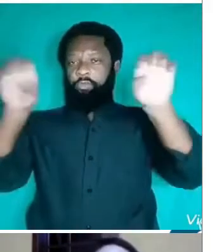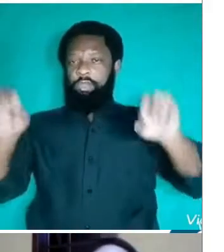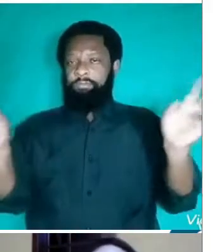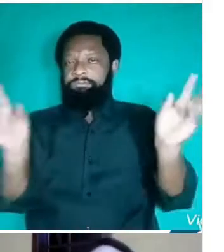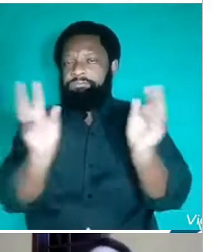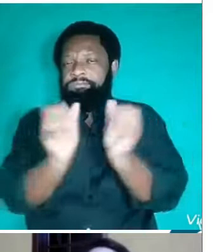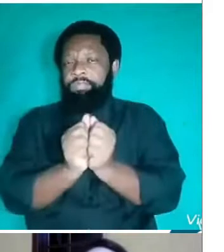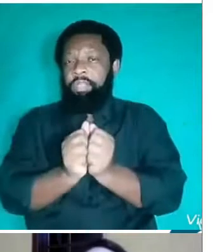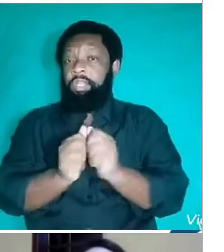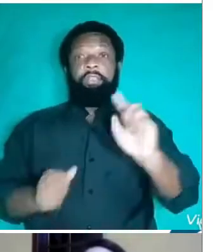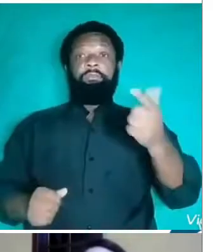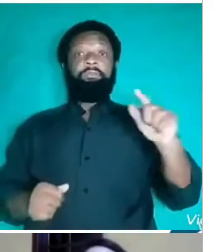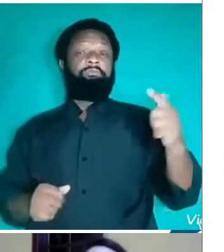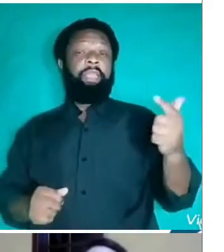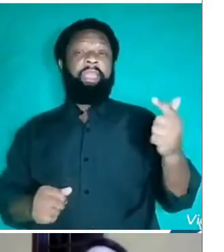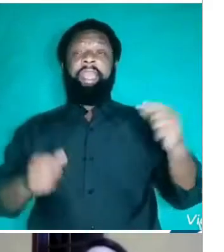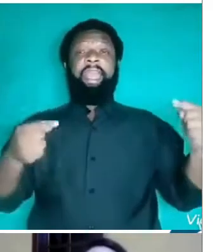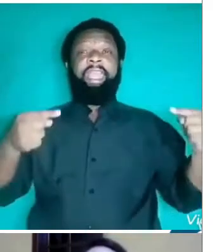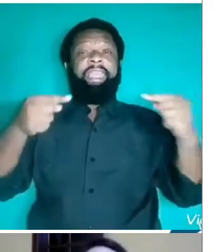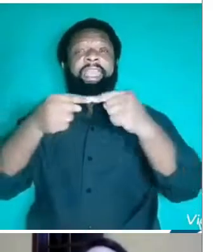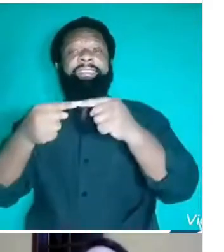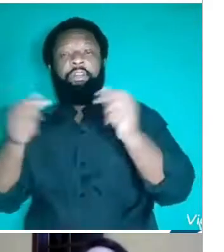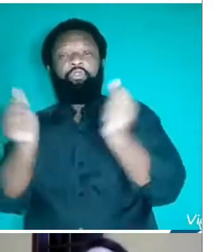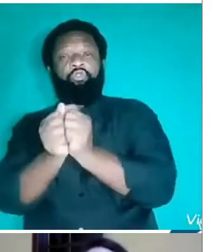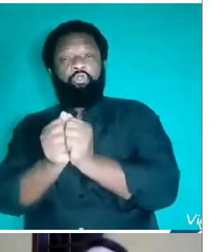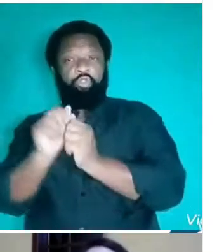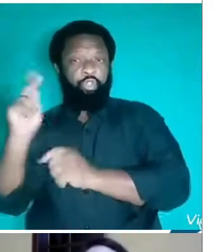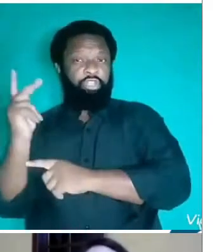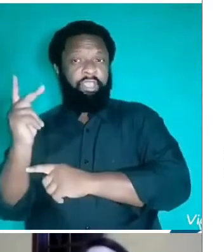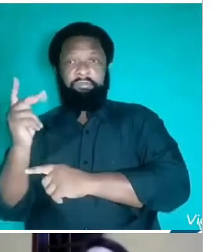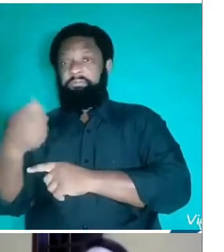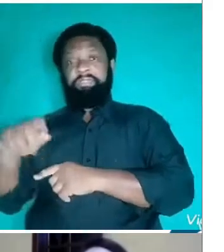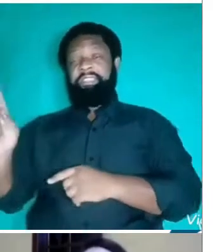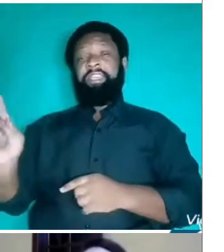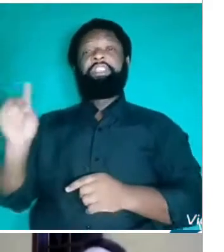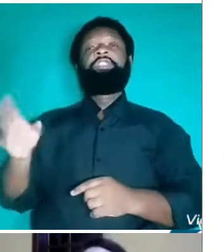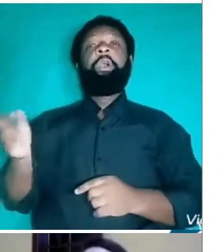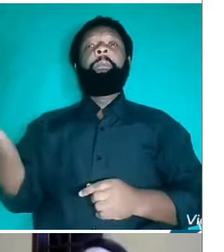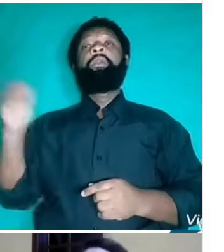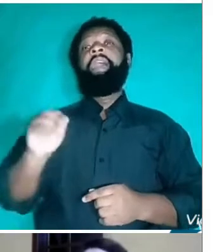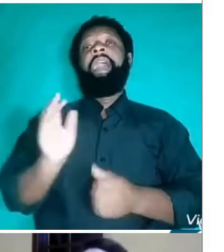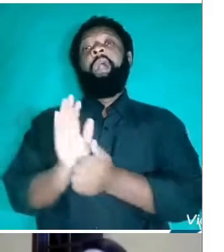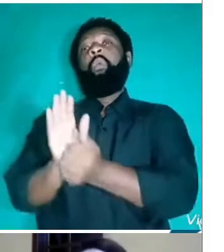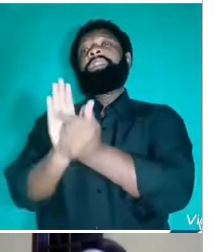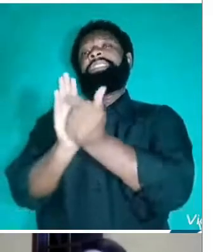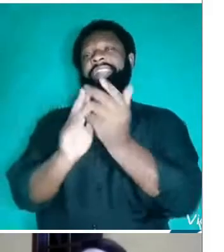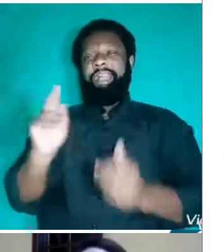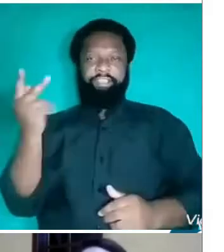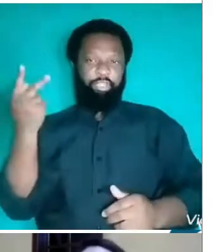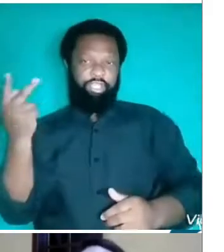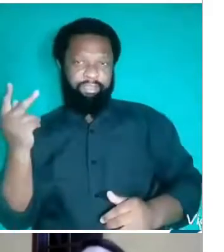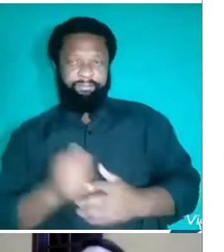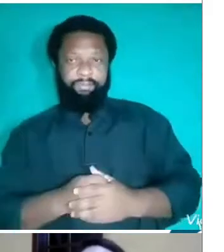gente não vai representar mais essas ligações com o hidrogênio. Agora, a gente vai colocar a quantidade de